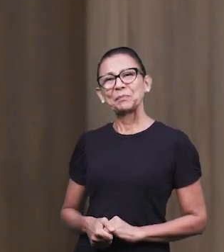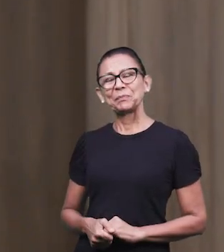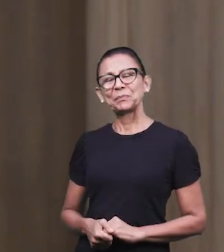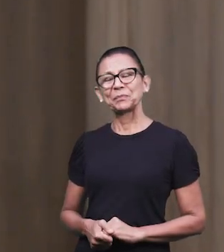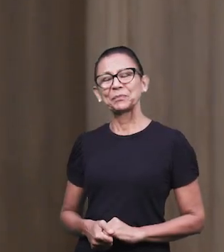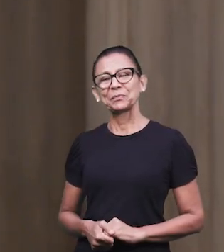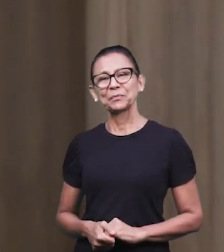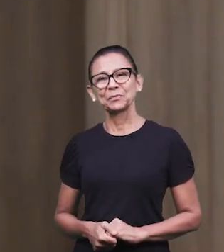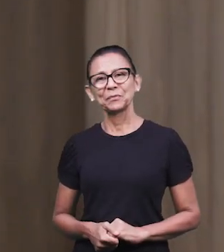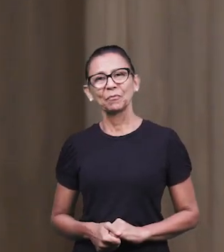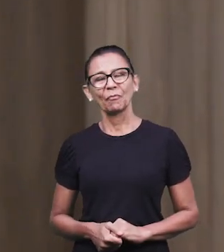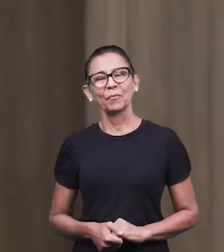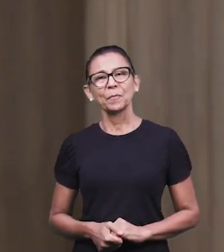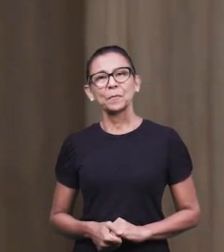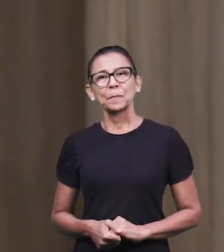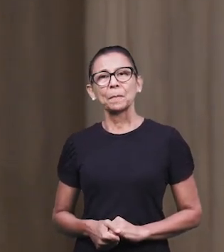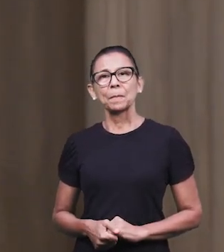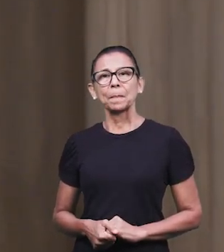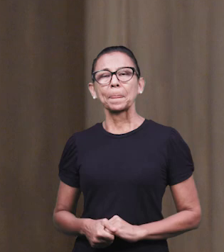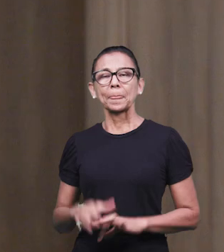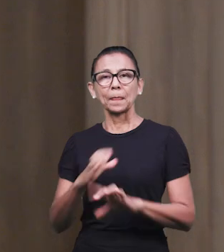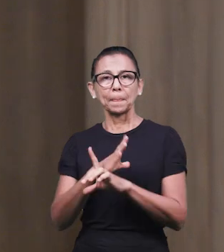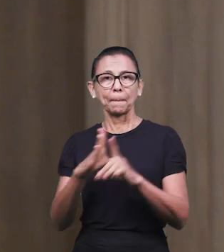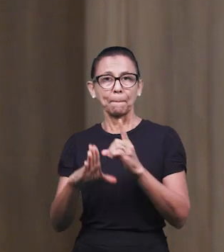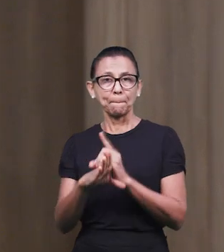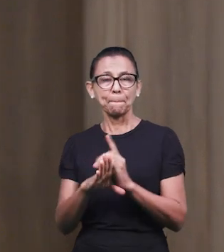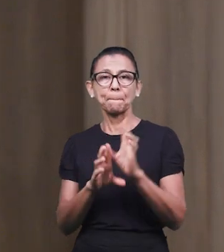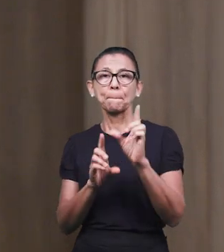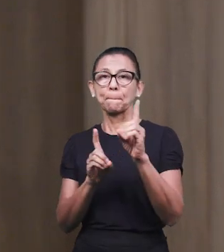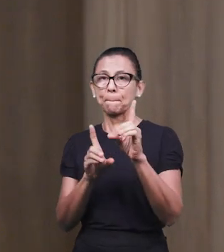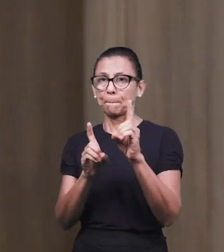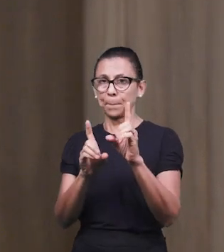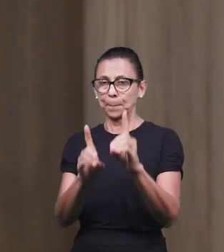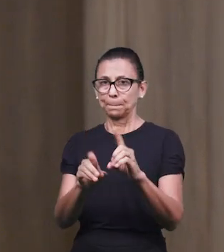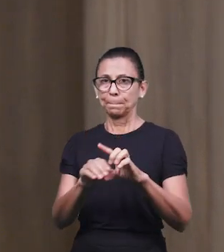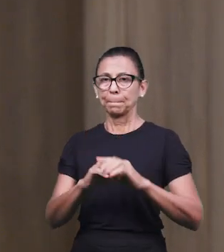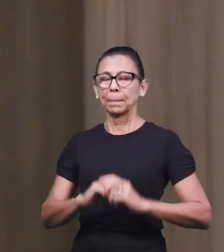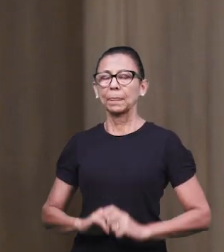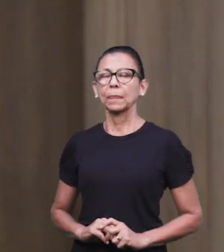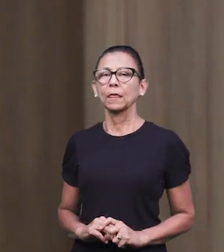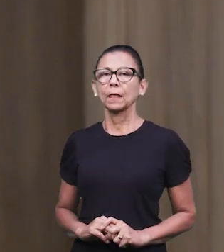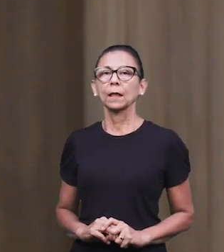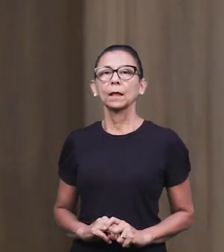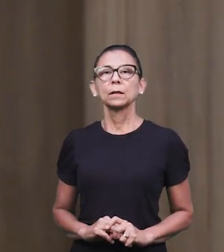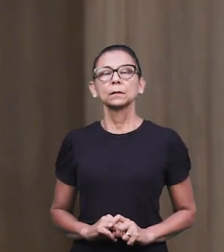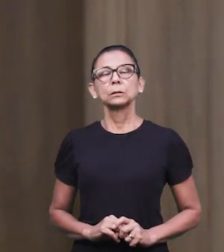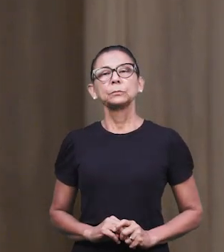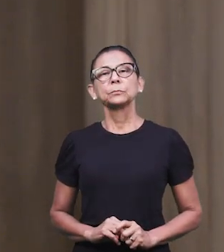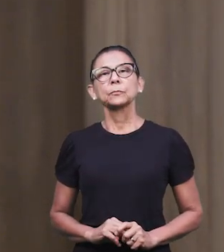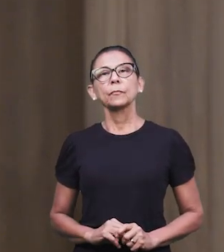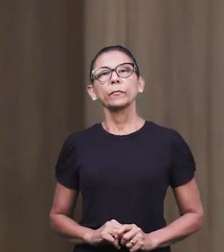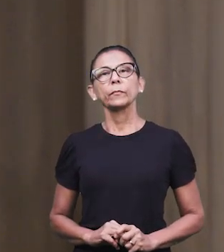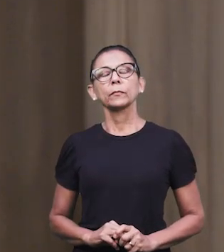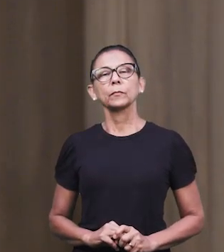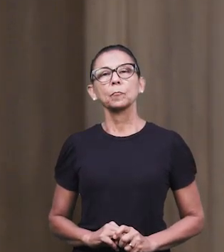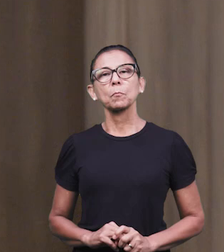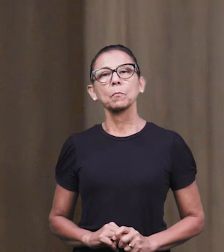que nós cantamos. Que nesse maravilha. Conteúdo doutrinário, há um ponto atual, nesse último momento da